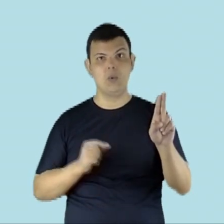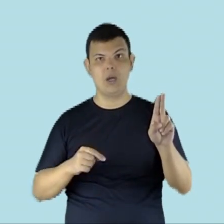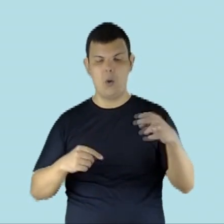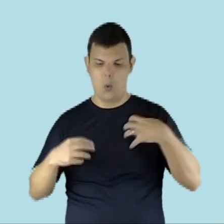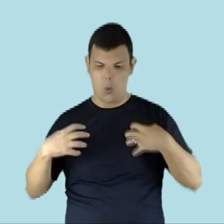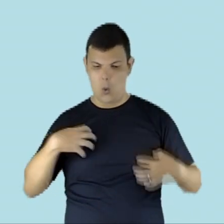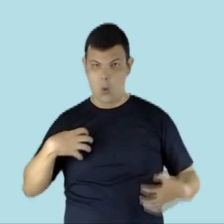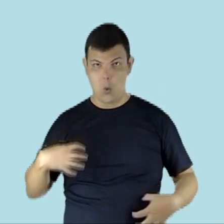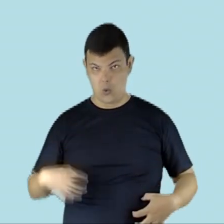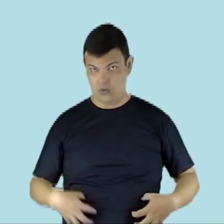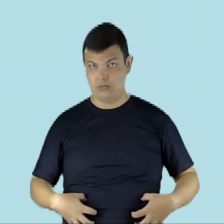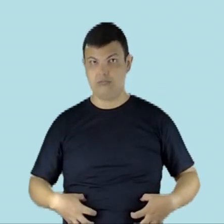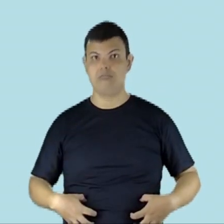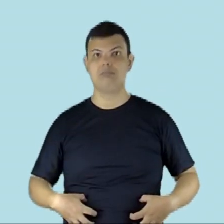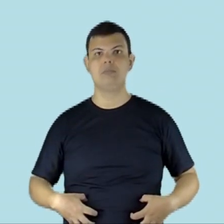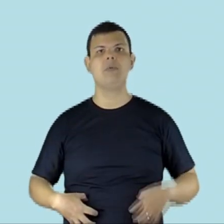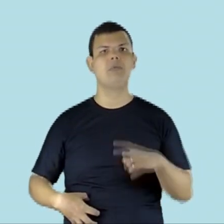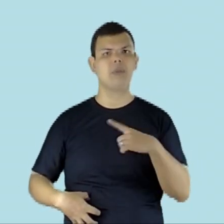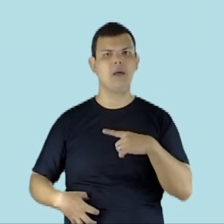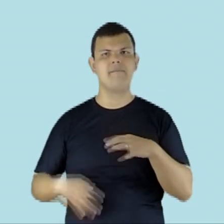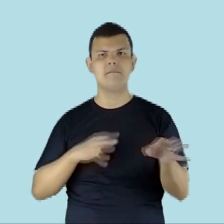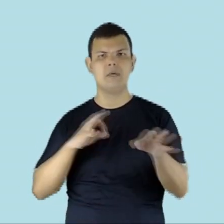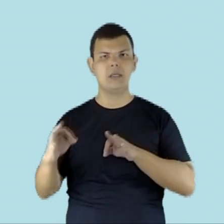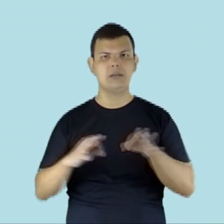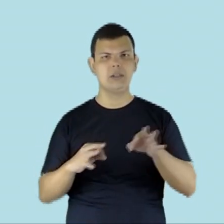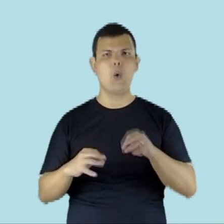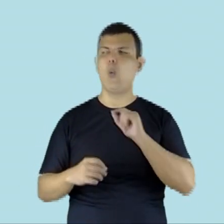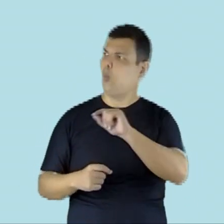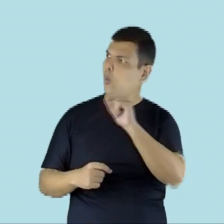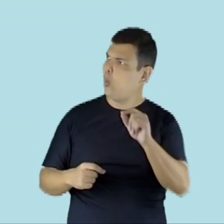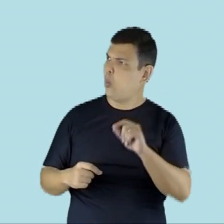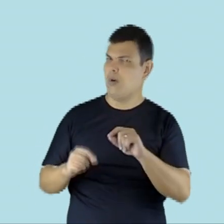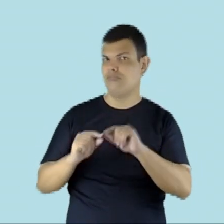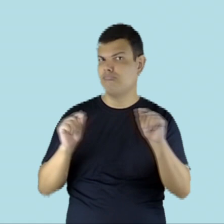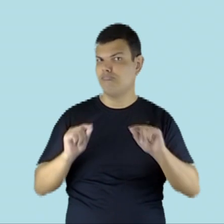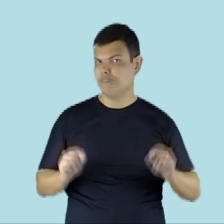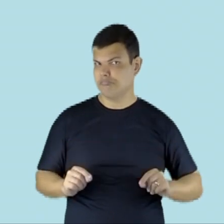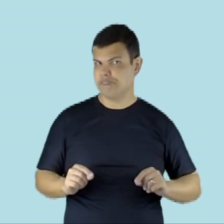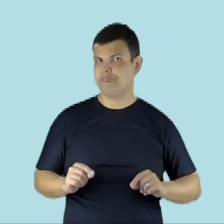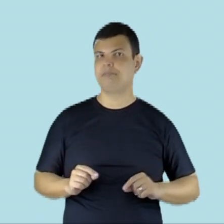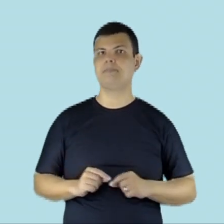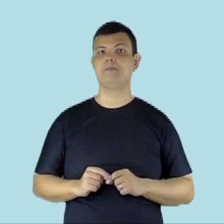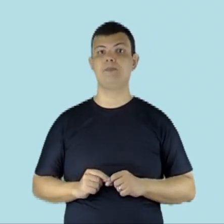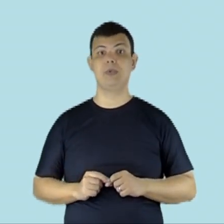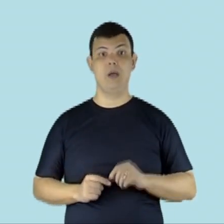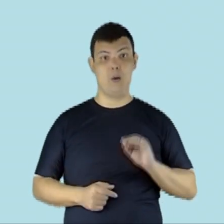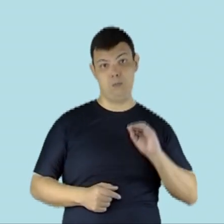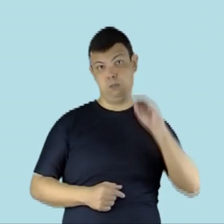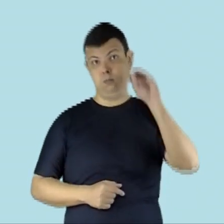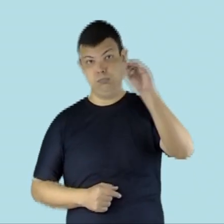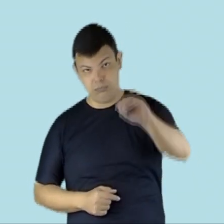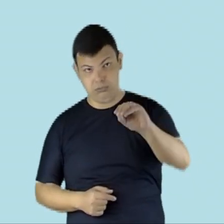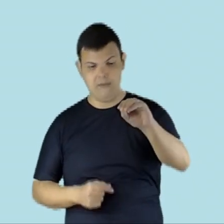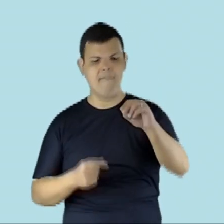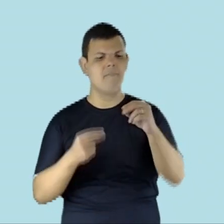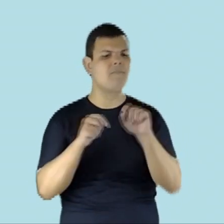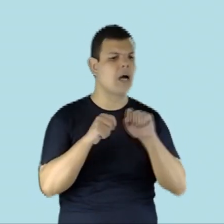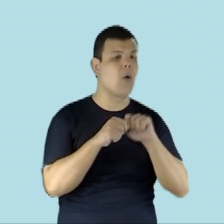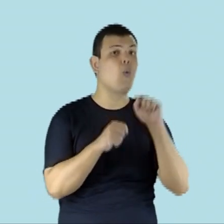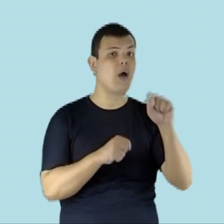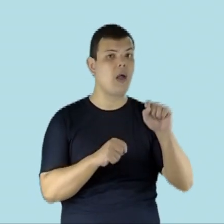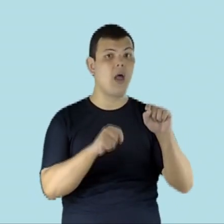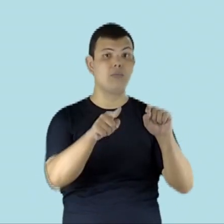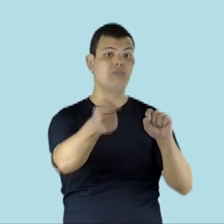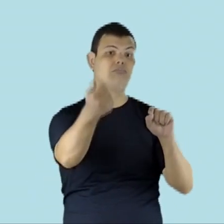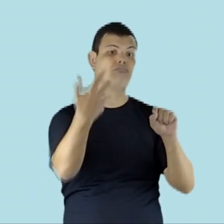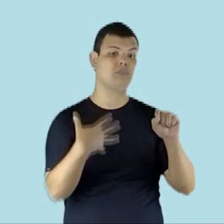dos órgãos que realizam as funções descritas a seguir. Então, eu vou te dizer uma função e você vai tentar dizer para